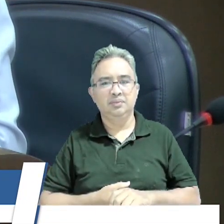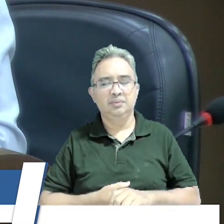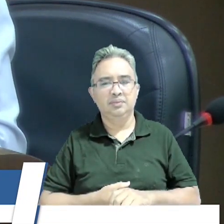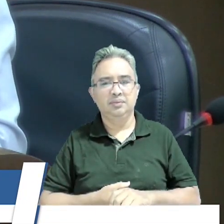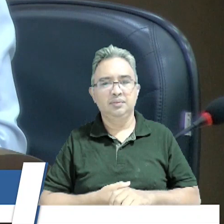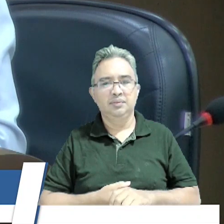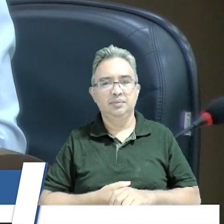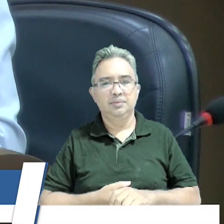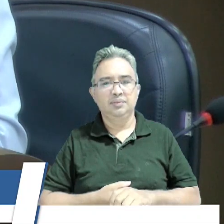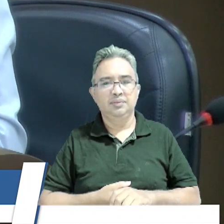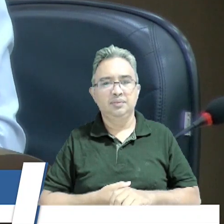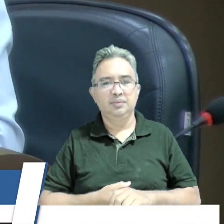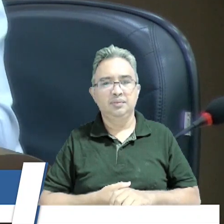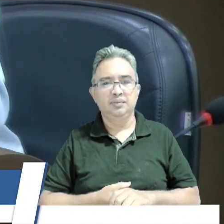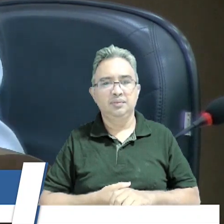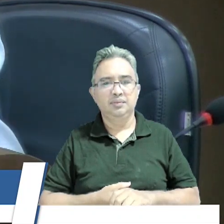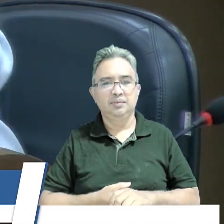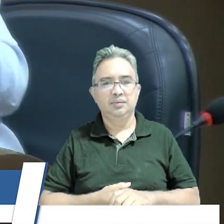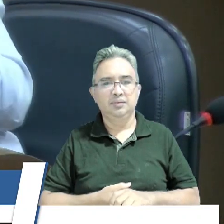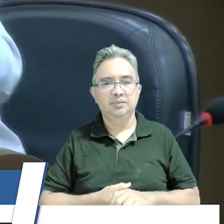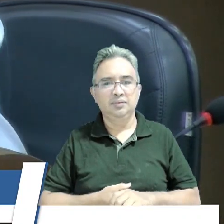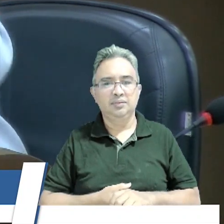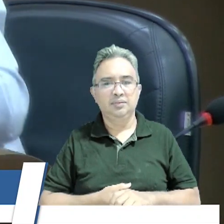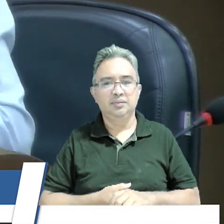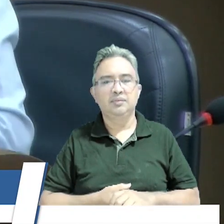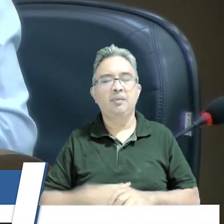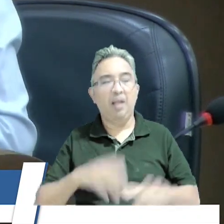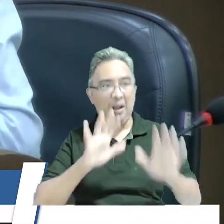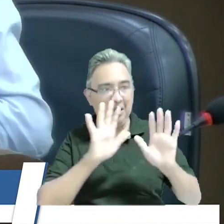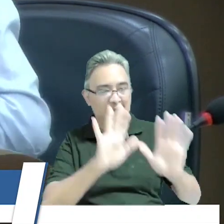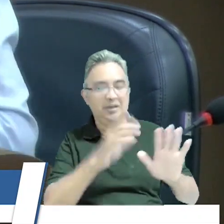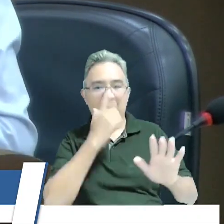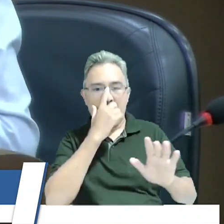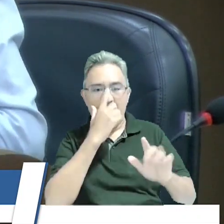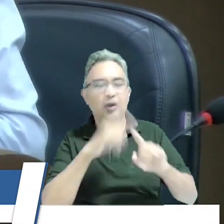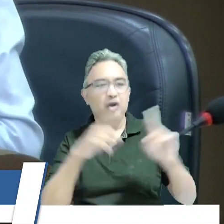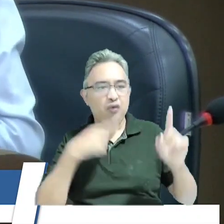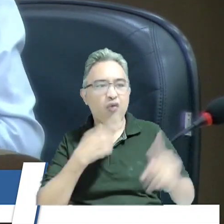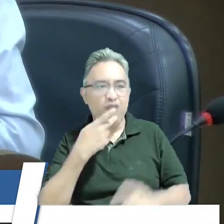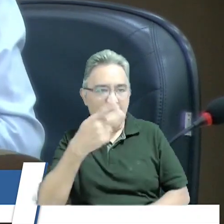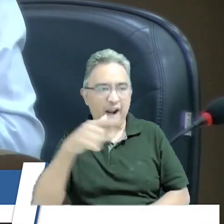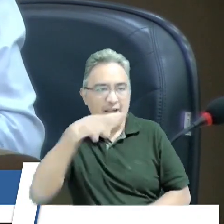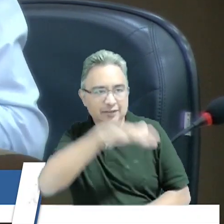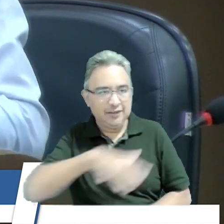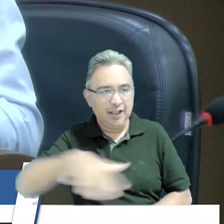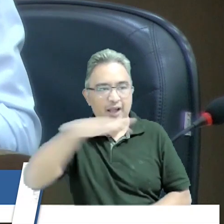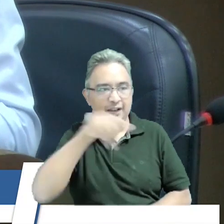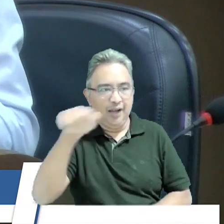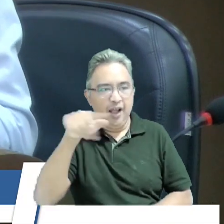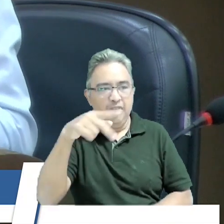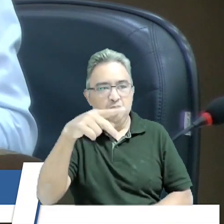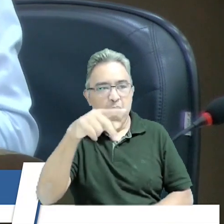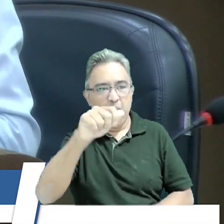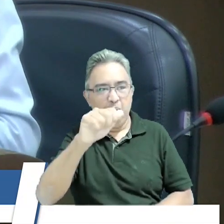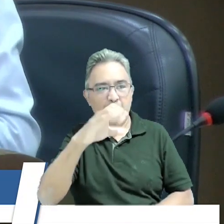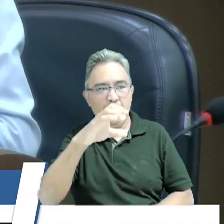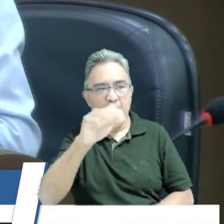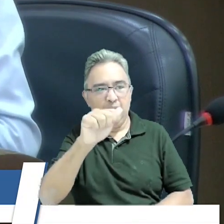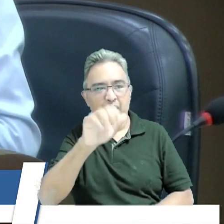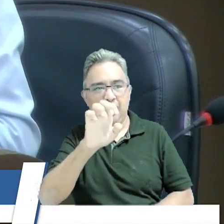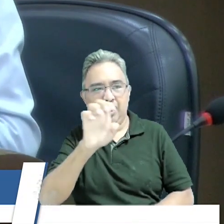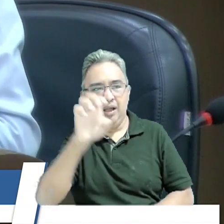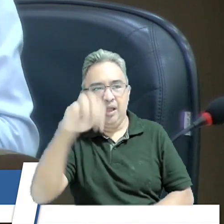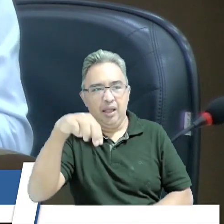Tá. Das graças. Ah, tá. Mas também, então, vamos falar das imediações do Pacaembu. É um reparo que precisa ser